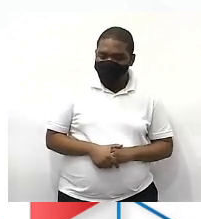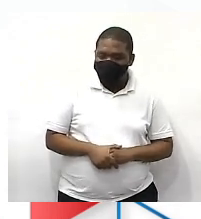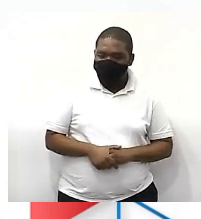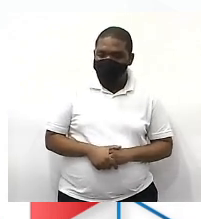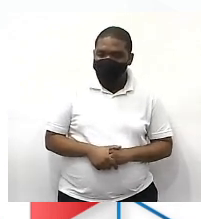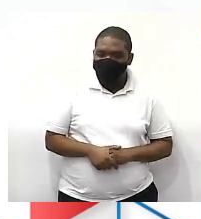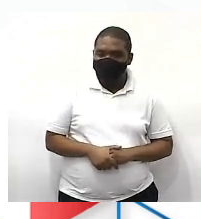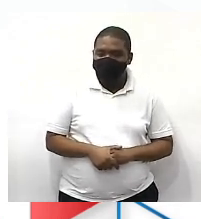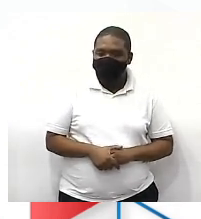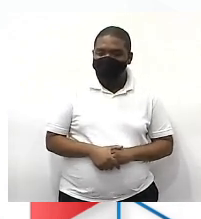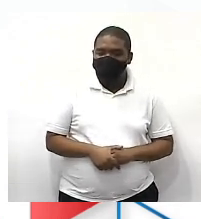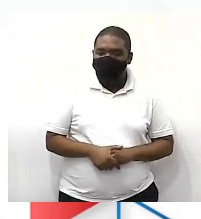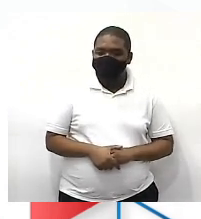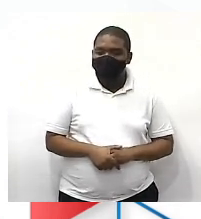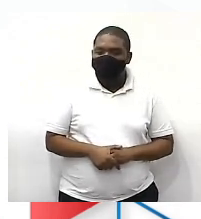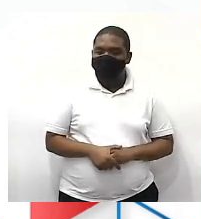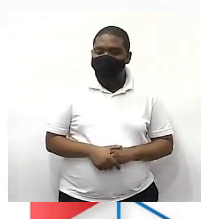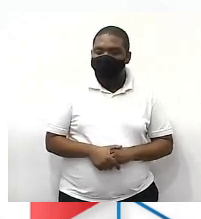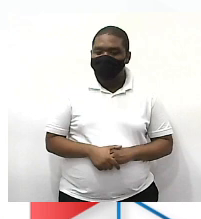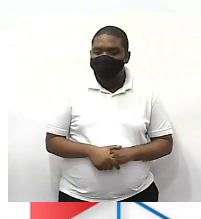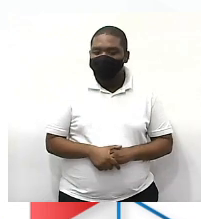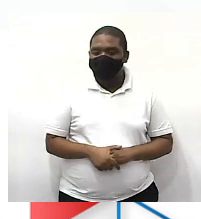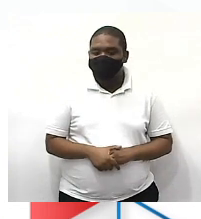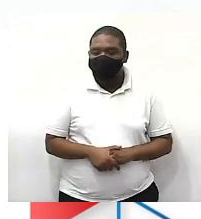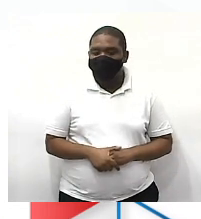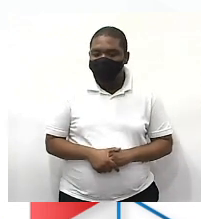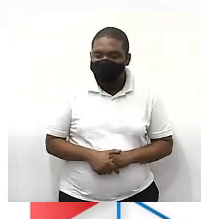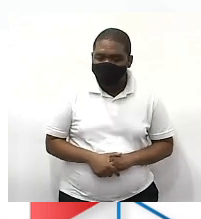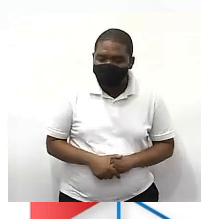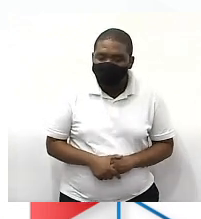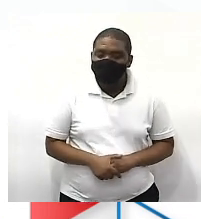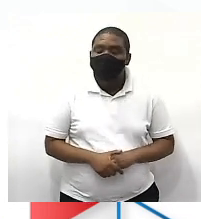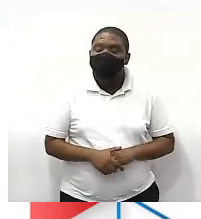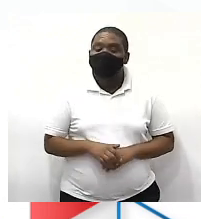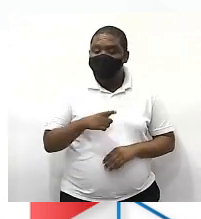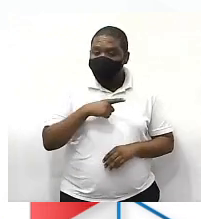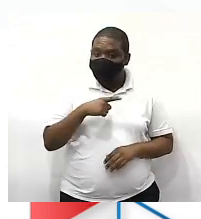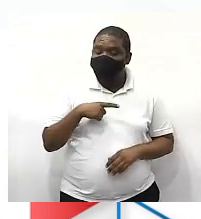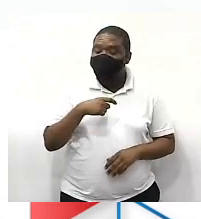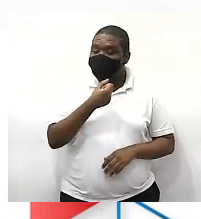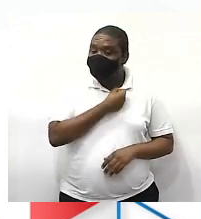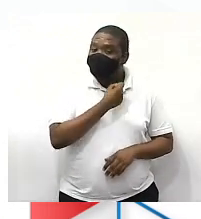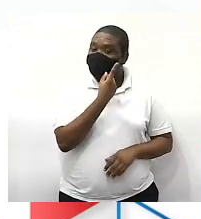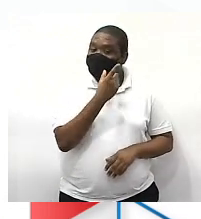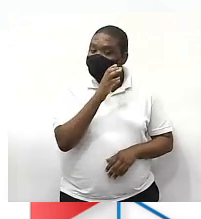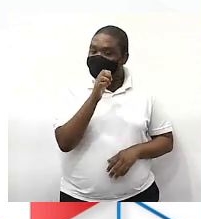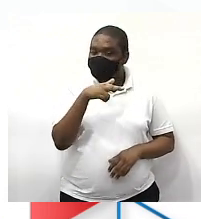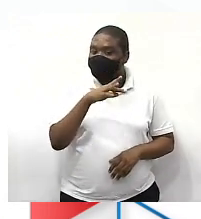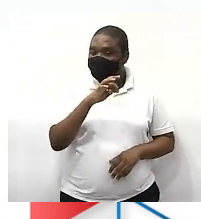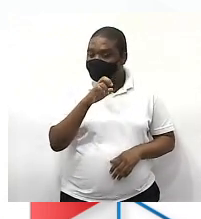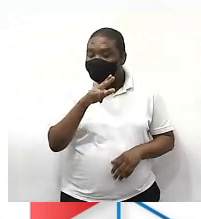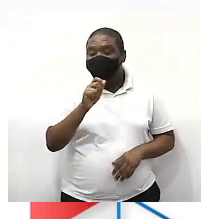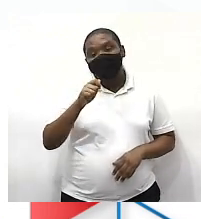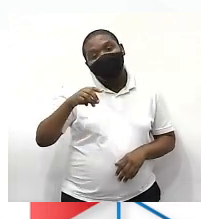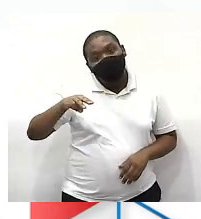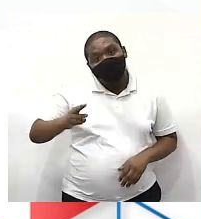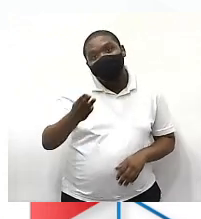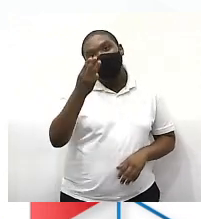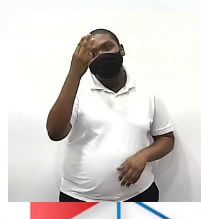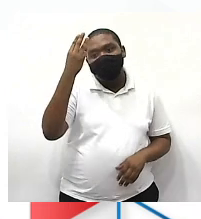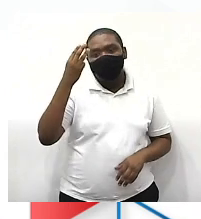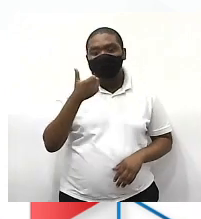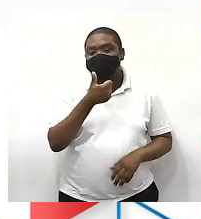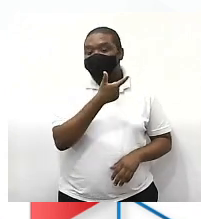B. Esse valor exorbitante, porque eu tenho uma centena de milhão, ou seja,